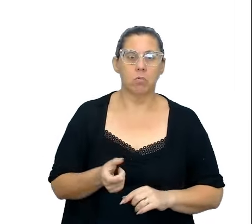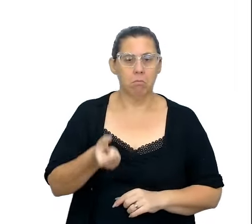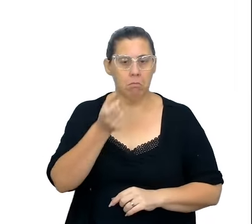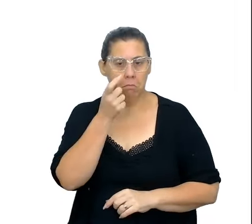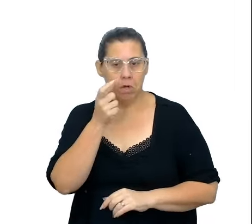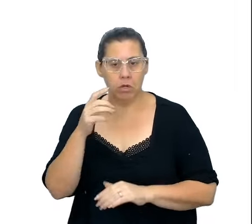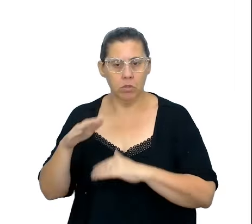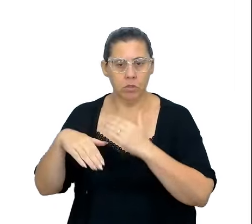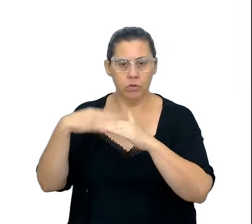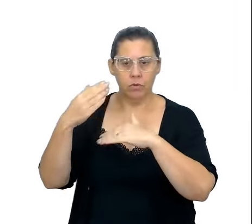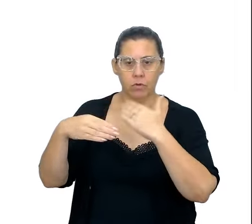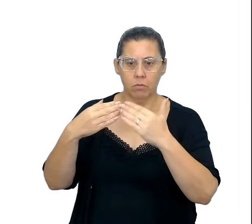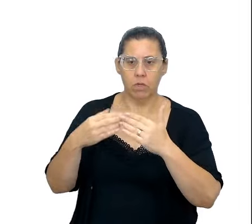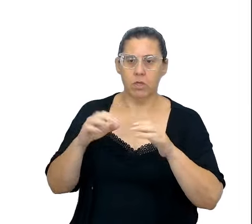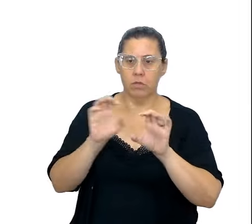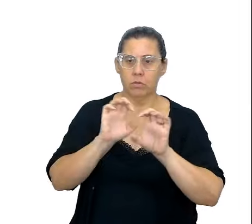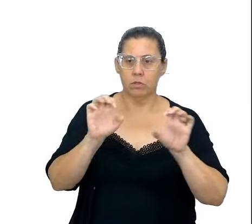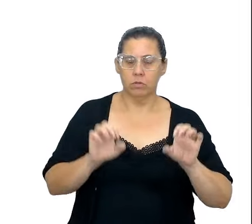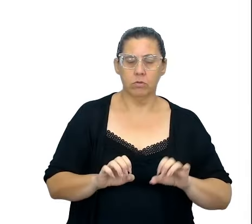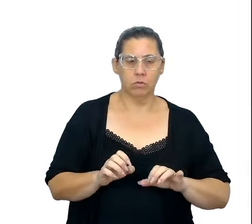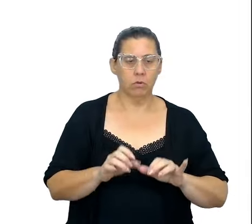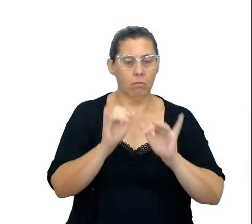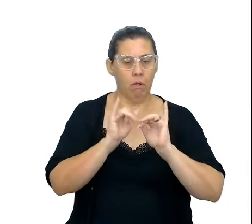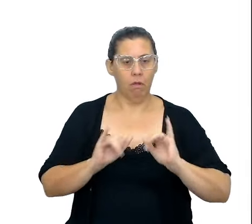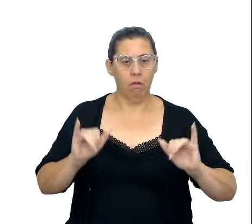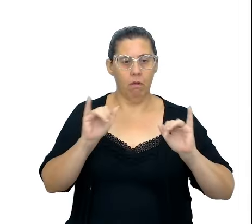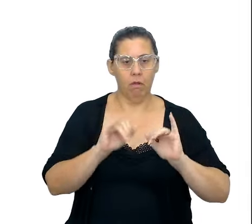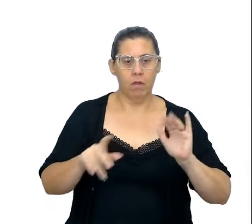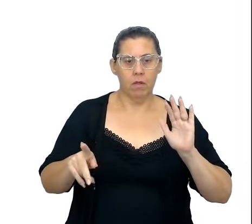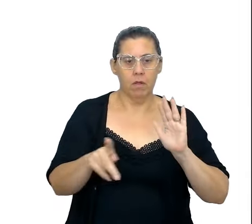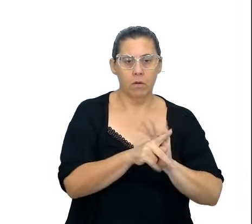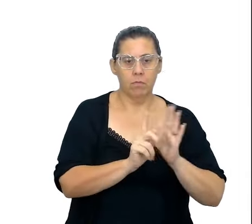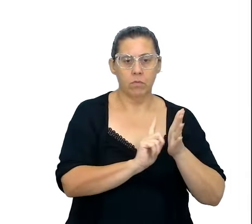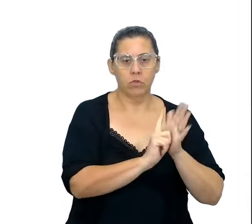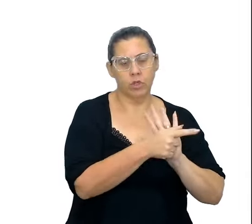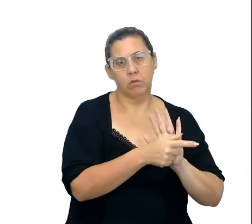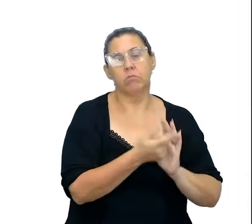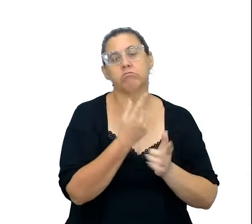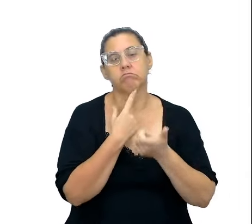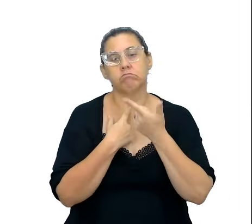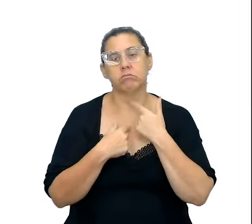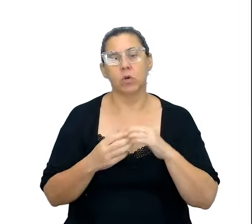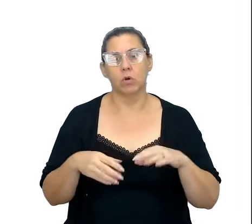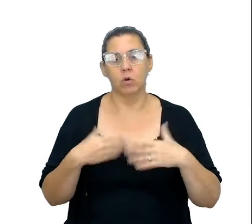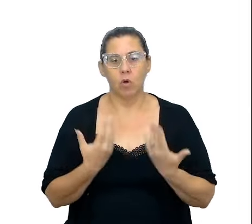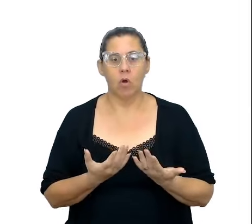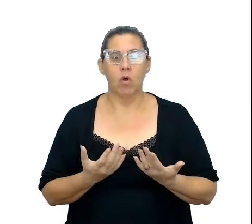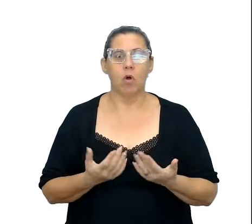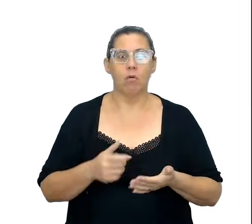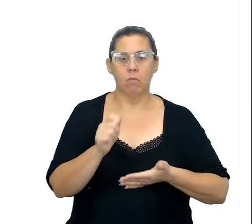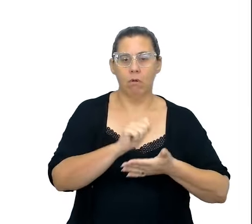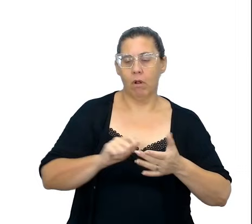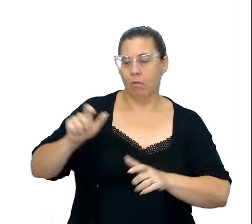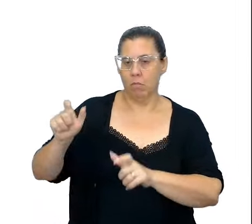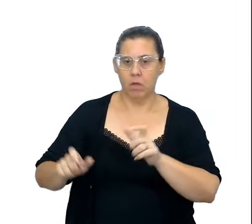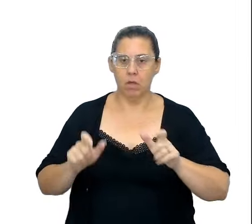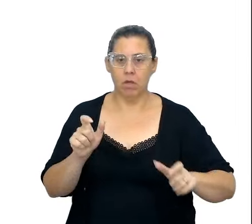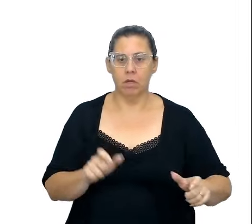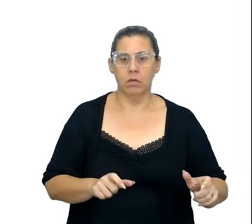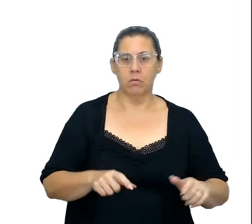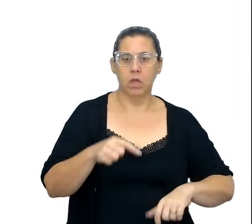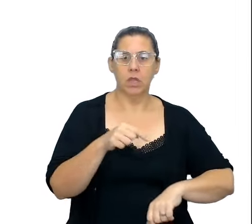o desenvolvimento das estruturas narrativas próprias aos gêneros pretendidos, tais como enredo, personagens,